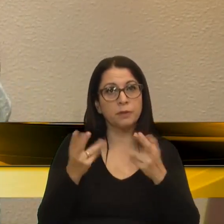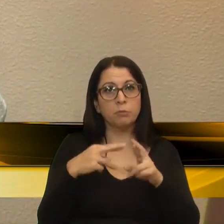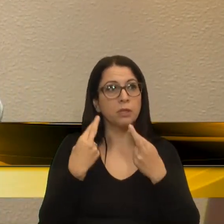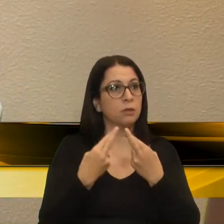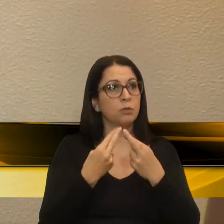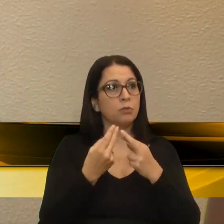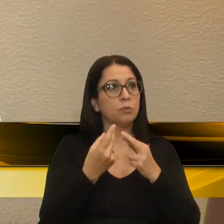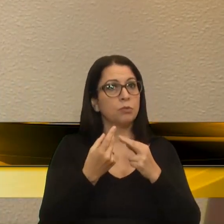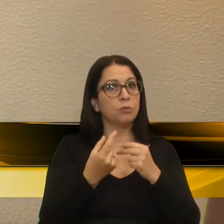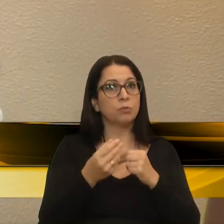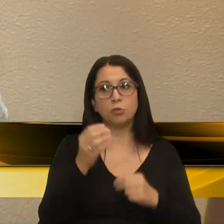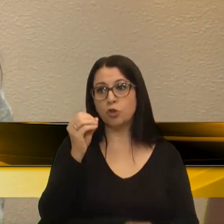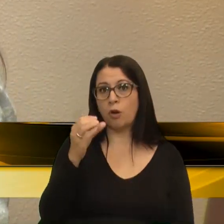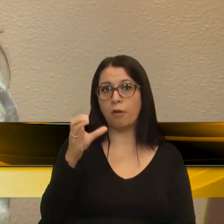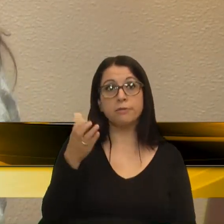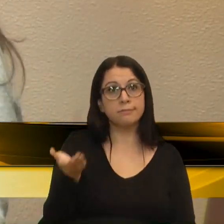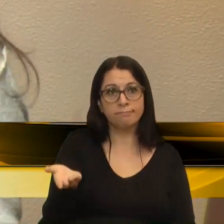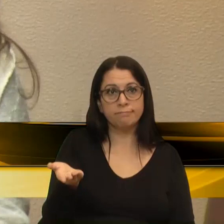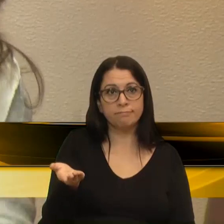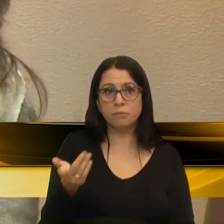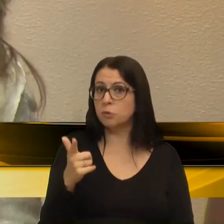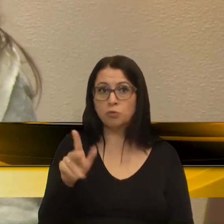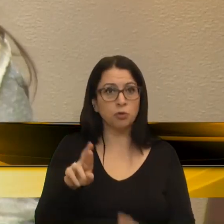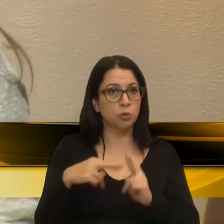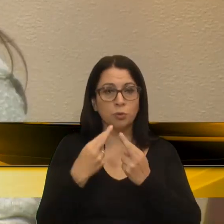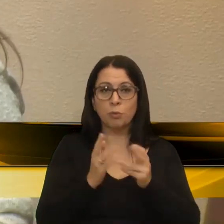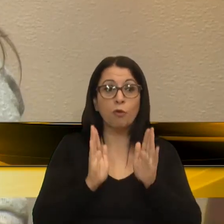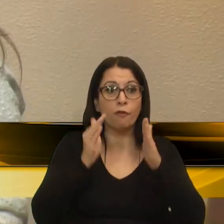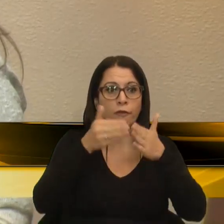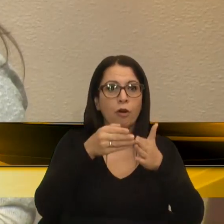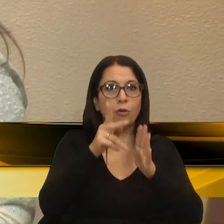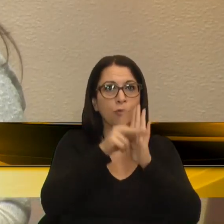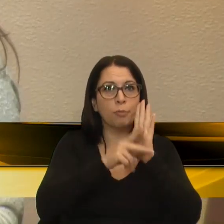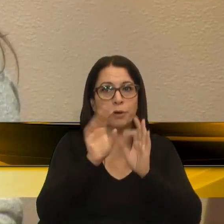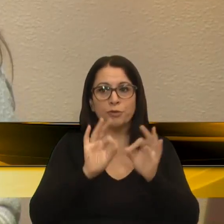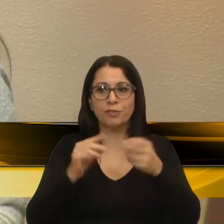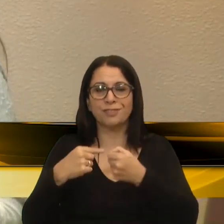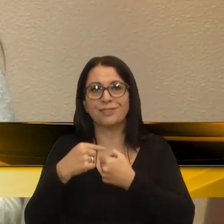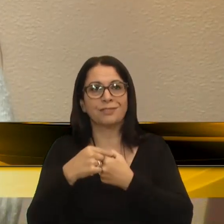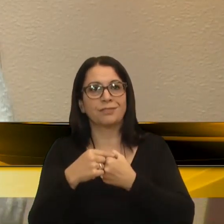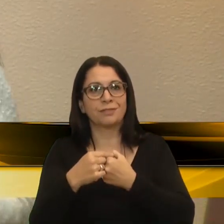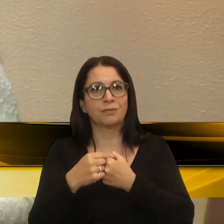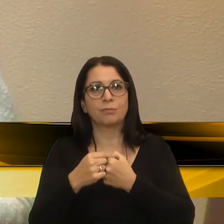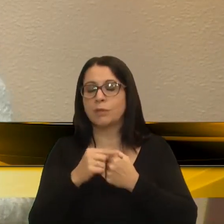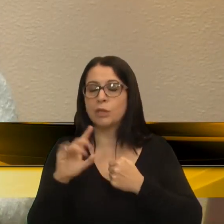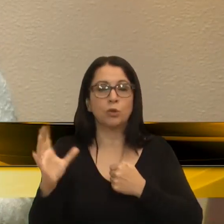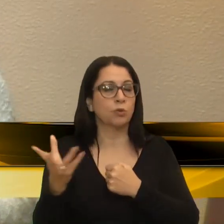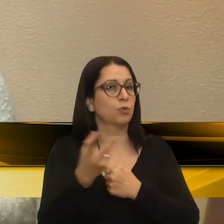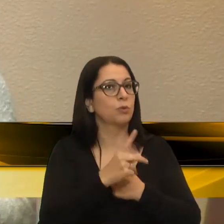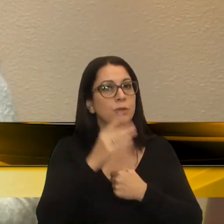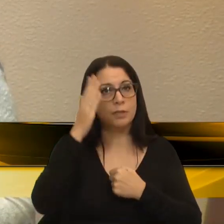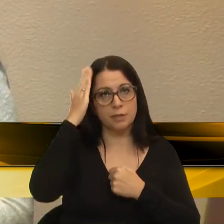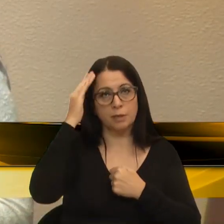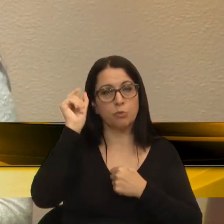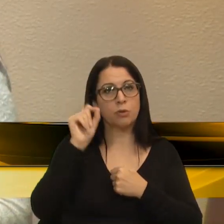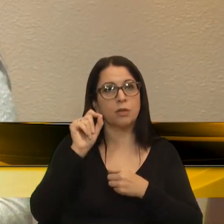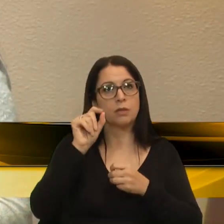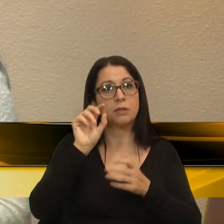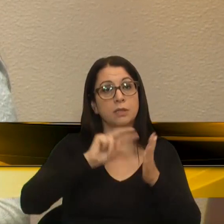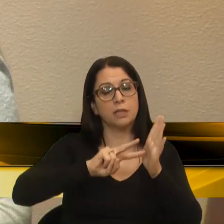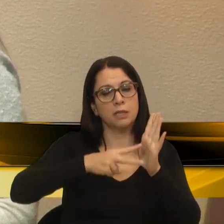de orçamento participativo, que não tinha o foco de plano diretor, porque nem todo mundo sabe o que é um plano